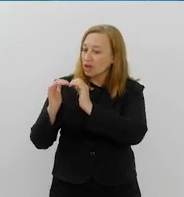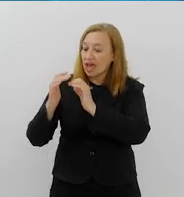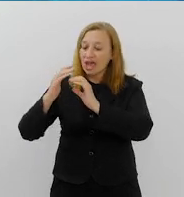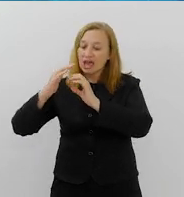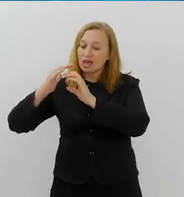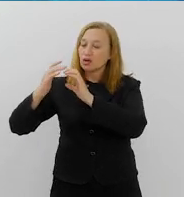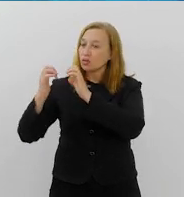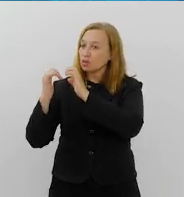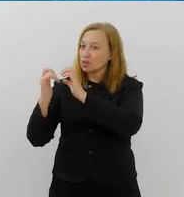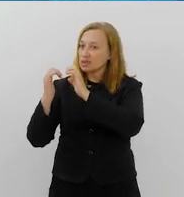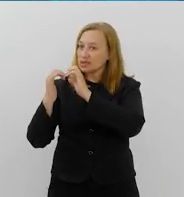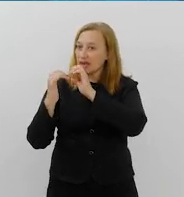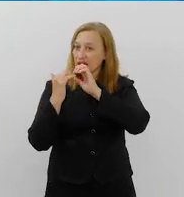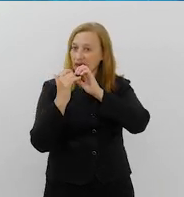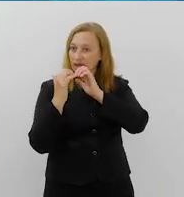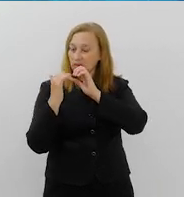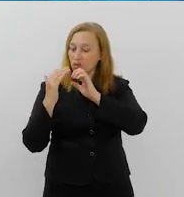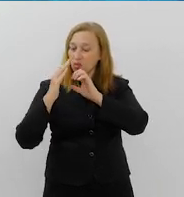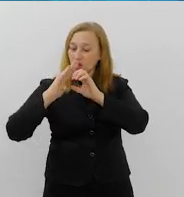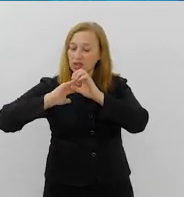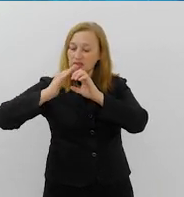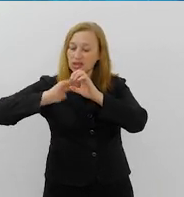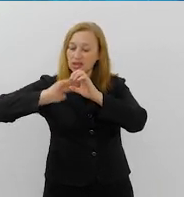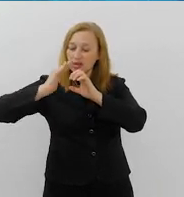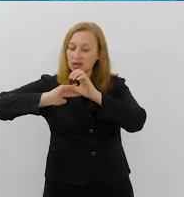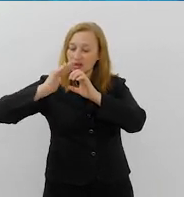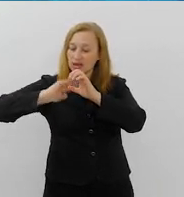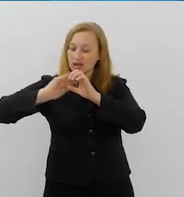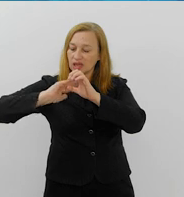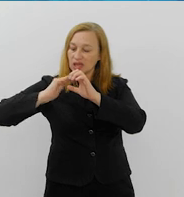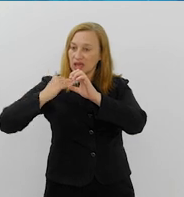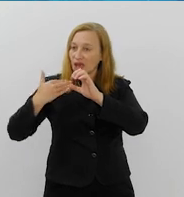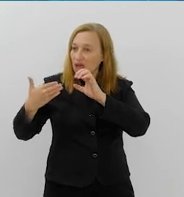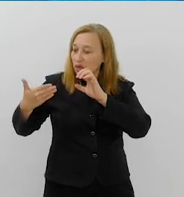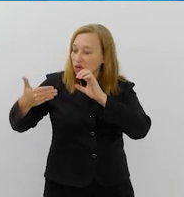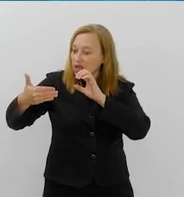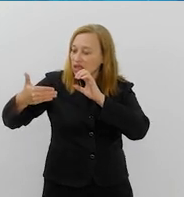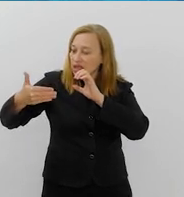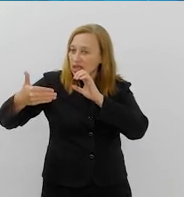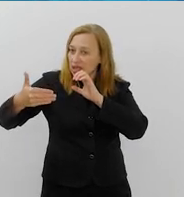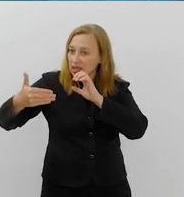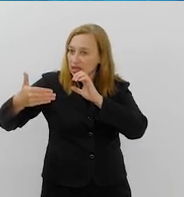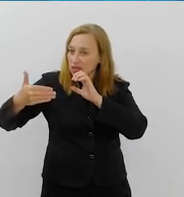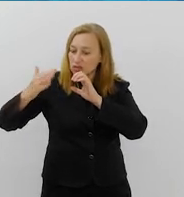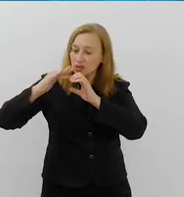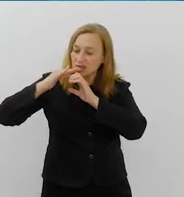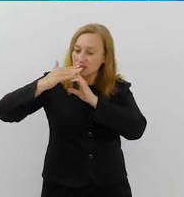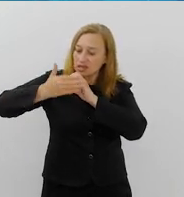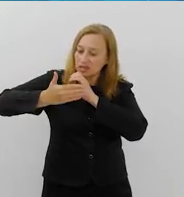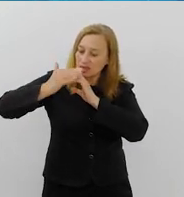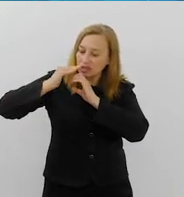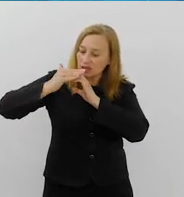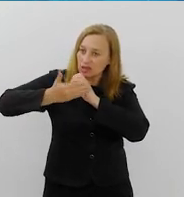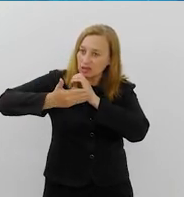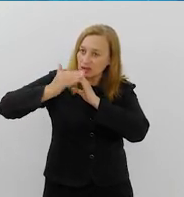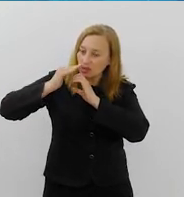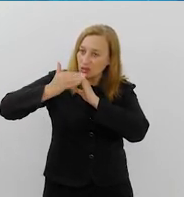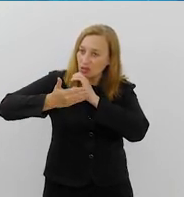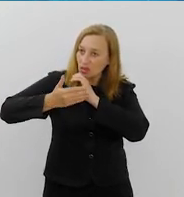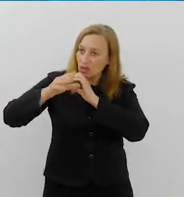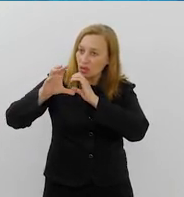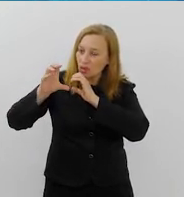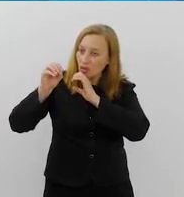de trás para frente. Essa parte da frente, que é a parte mais refinada, que a gente chama de